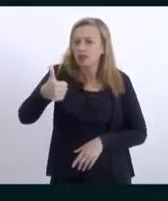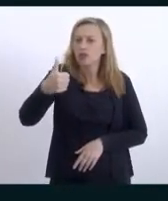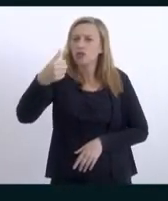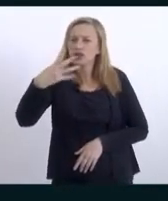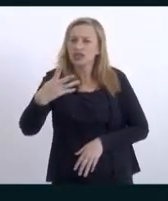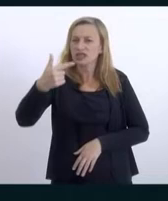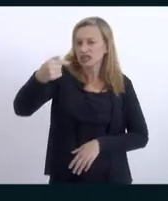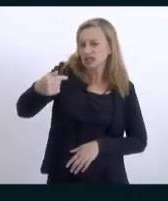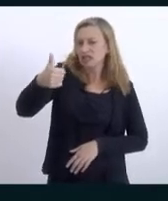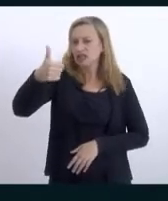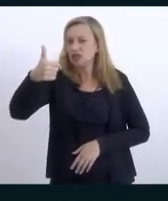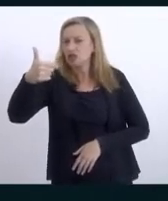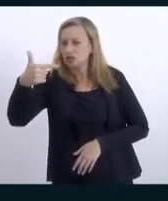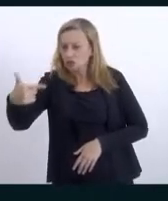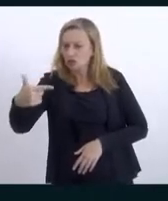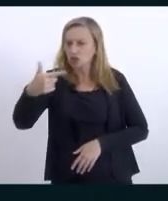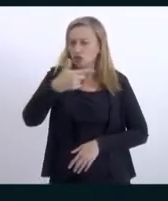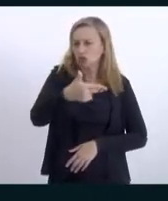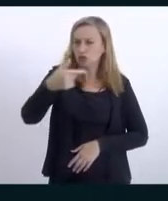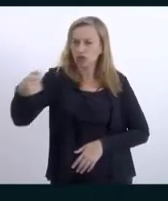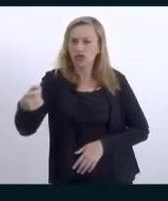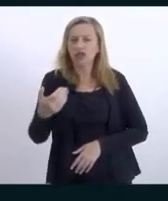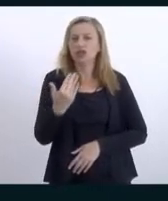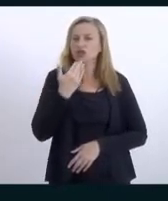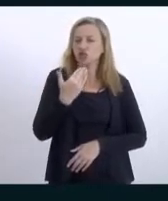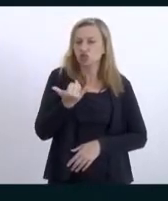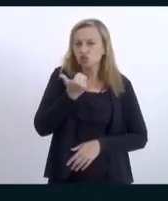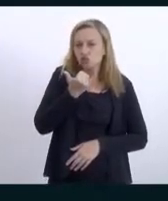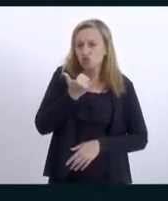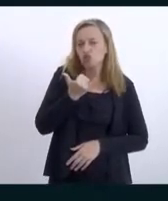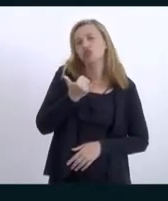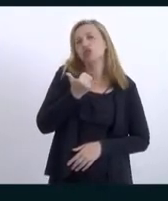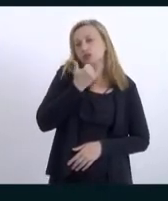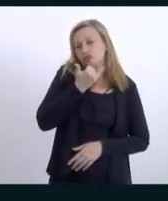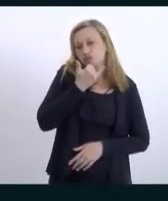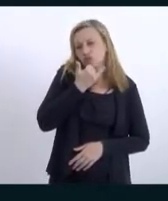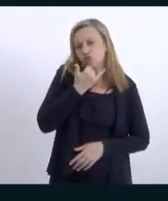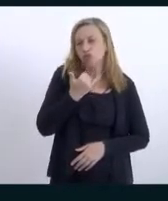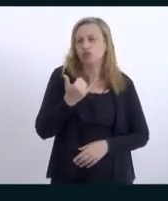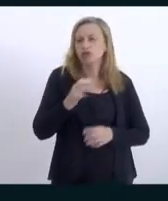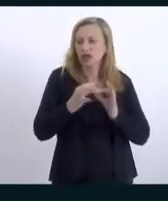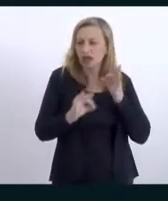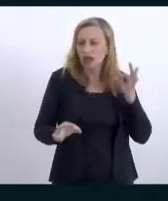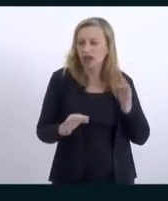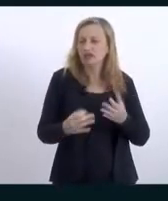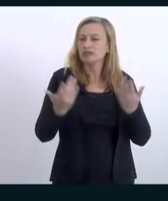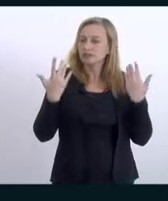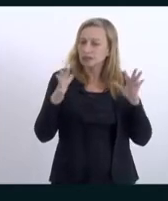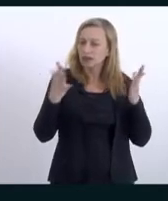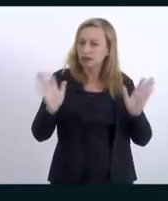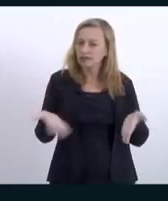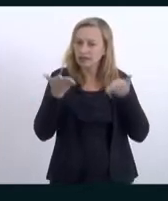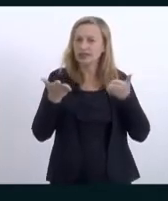1472 de 2021. É isso. Desculpe ter me estendido, mas minha saudação a todos e parabéns pela iniciativa.